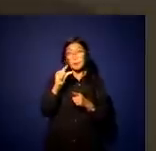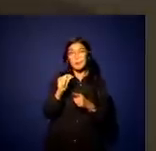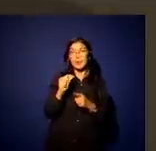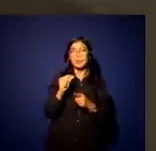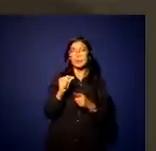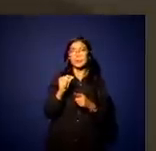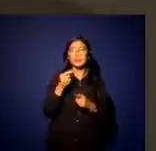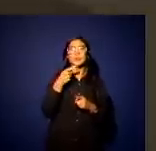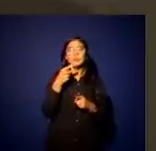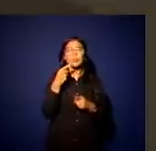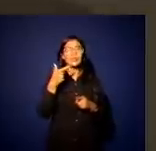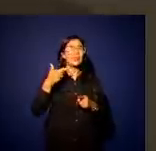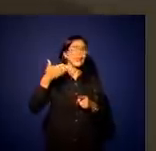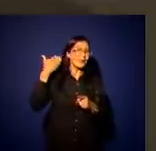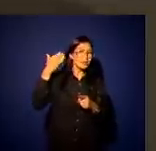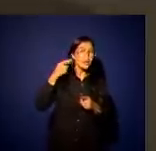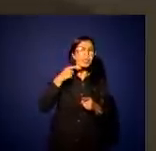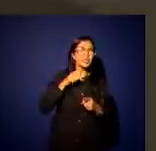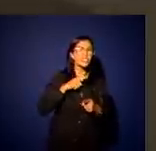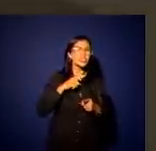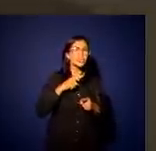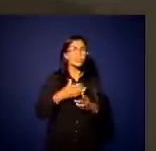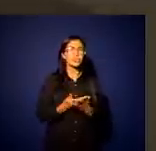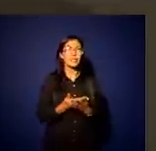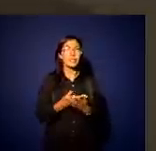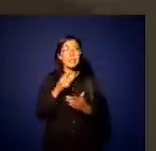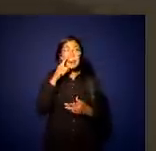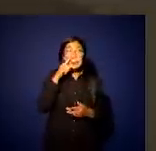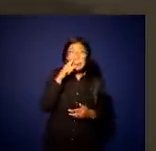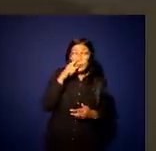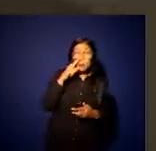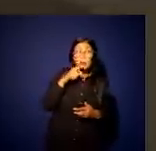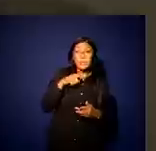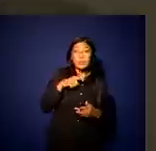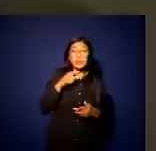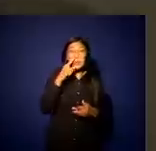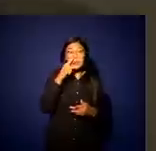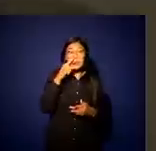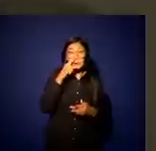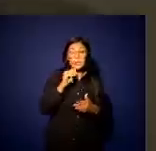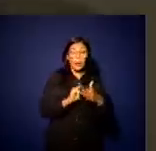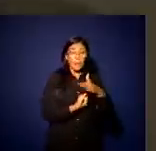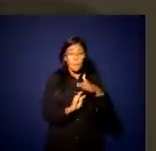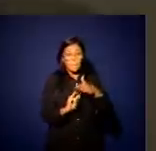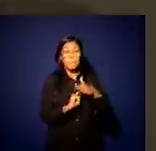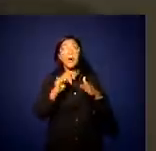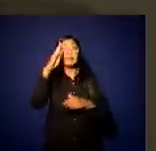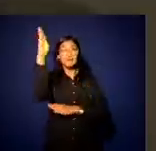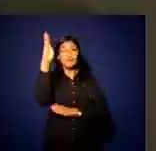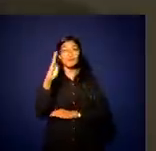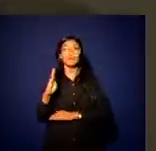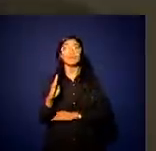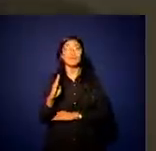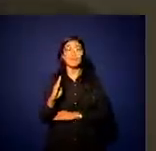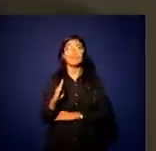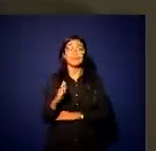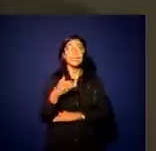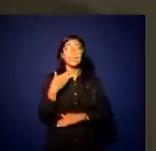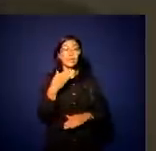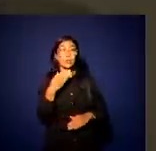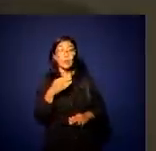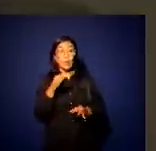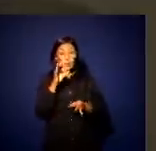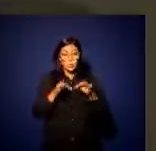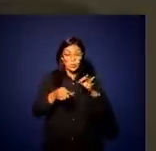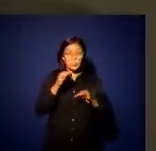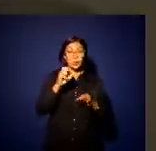que do que a gente tem historicamente só para citar um risco muito grande que a gente não citou institucional do Brasil ou julgamento do